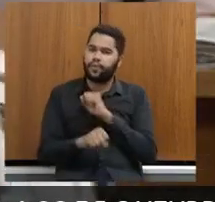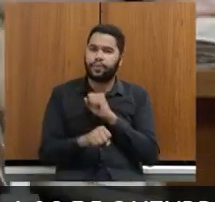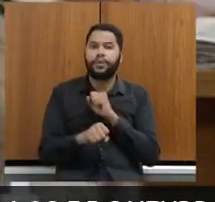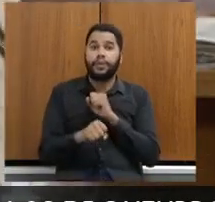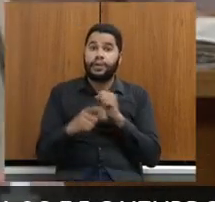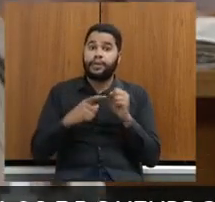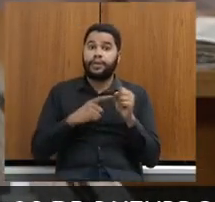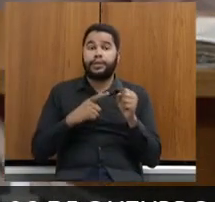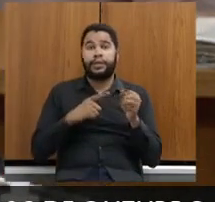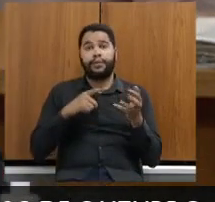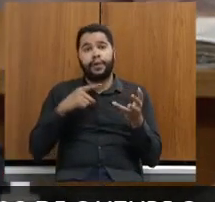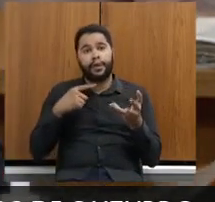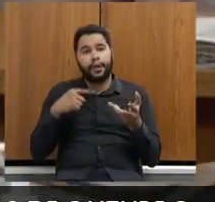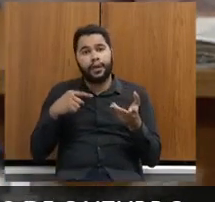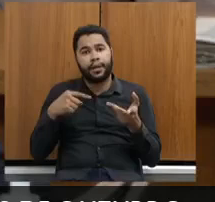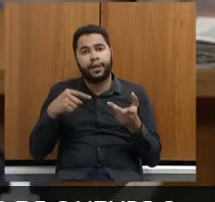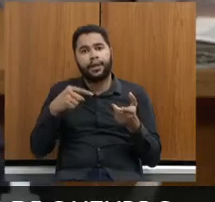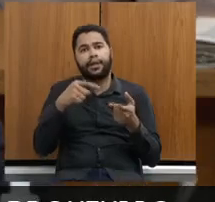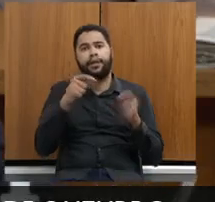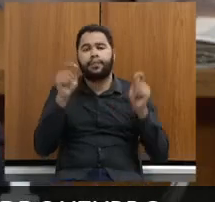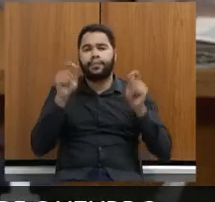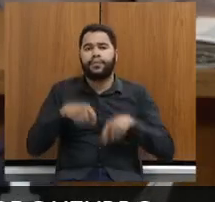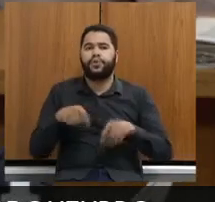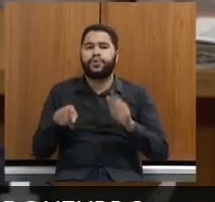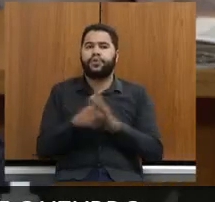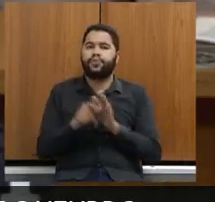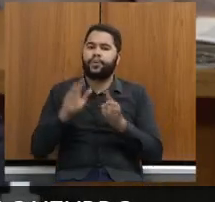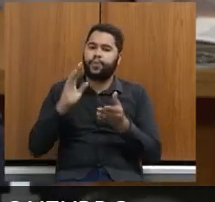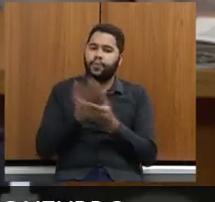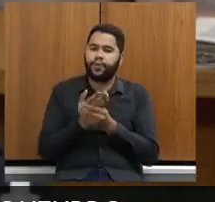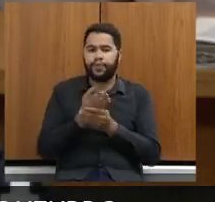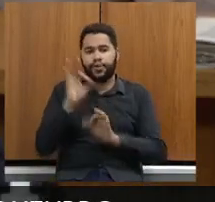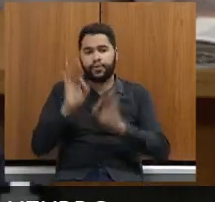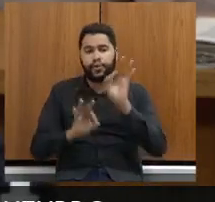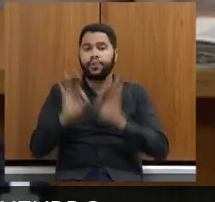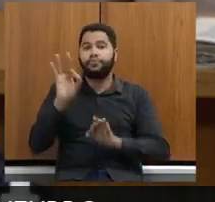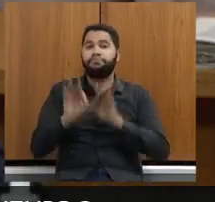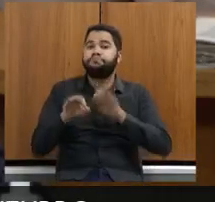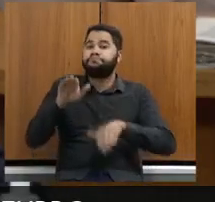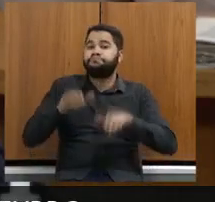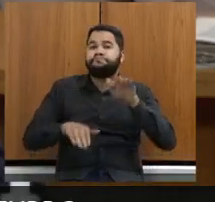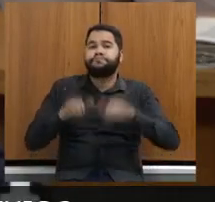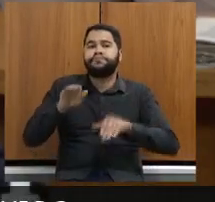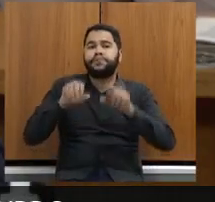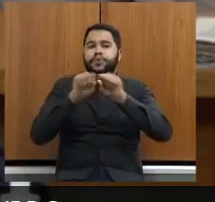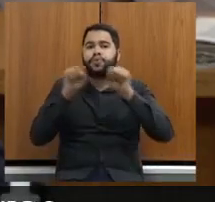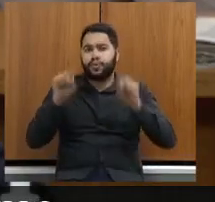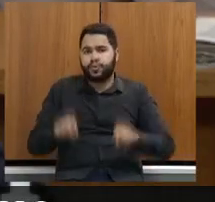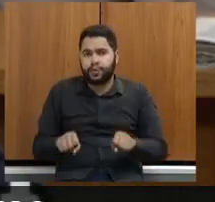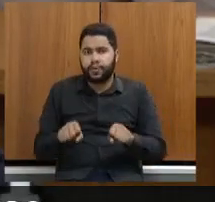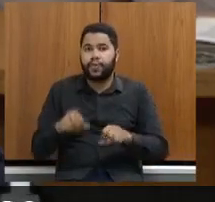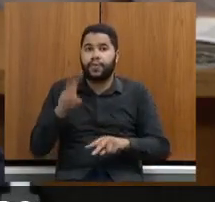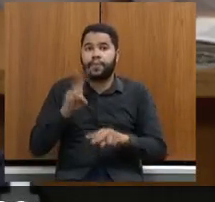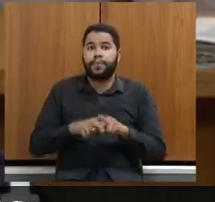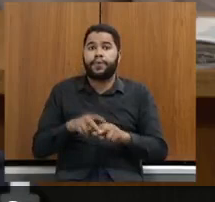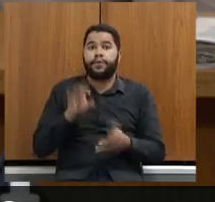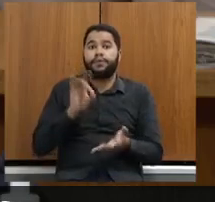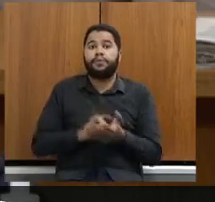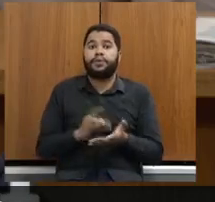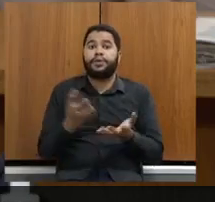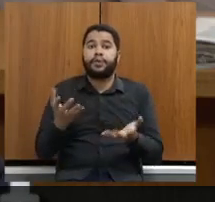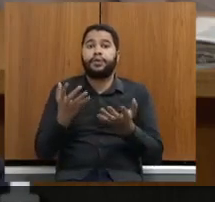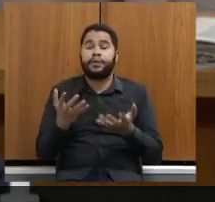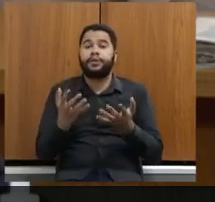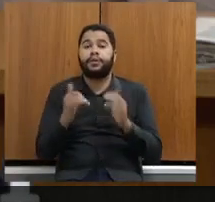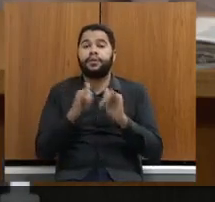seja houve um mutirão na verdade para que se colocasse todos os processos em dia que muitas vezes o sistema prisional o preso na verdade eles